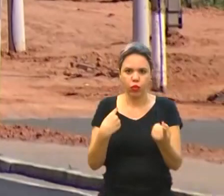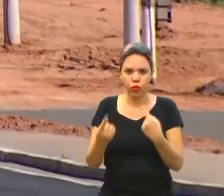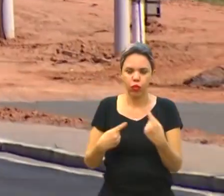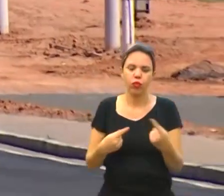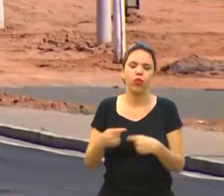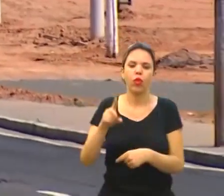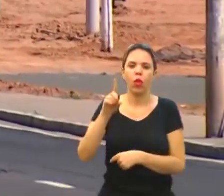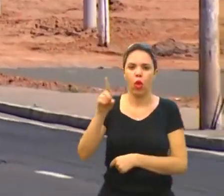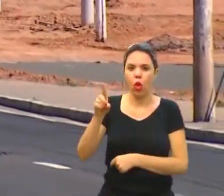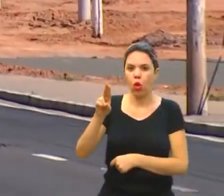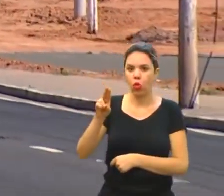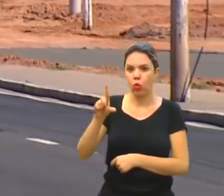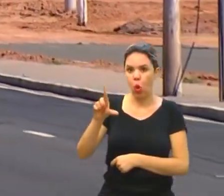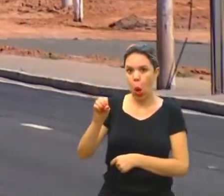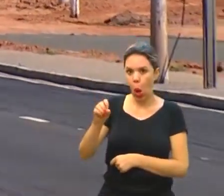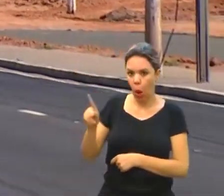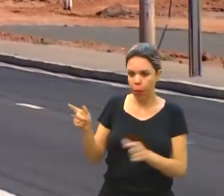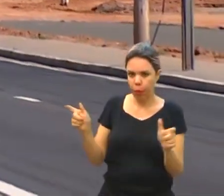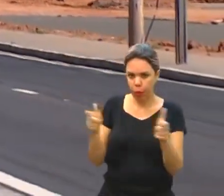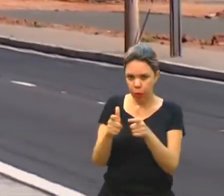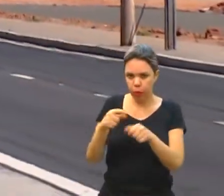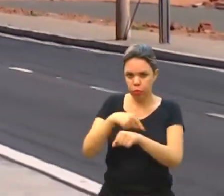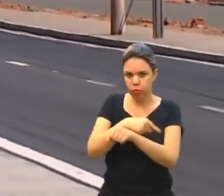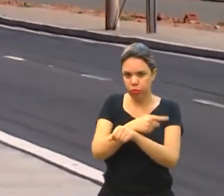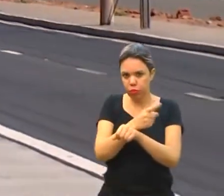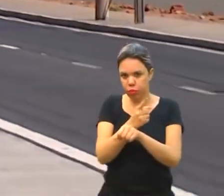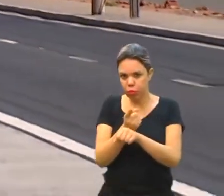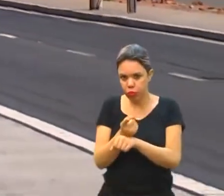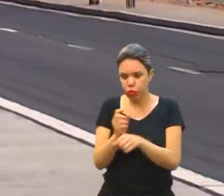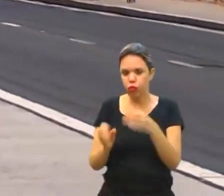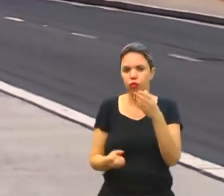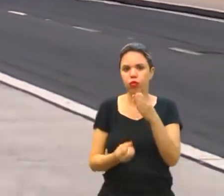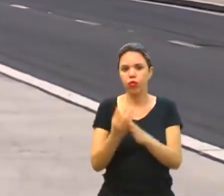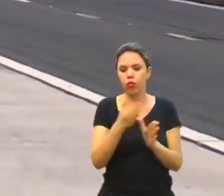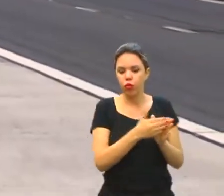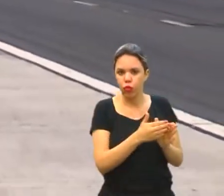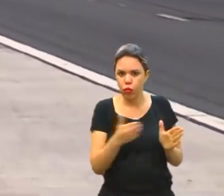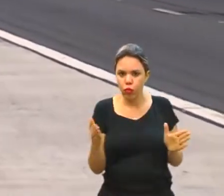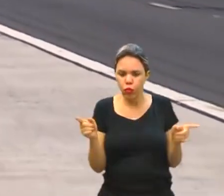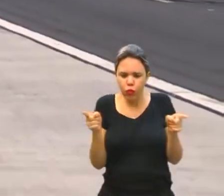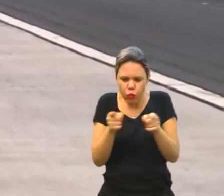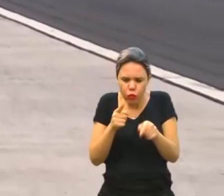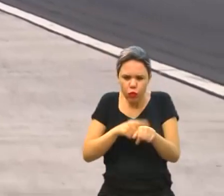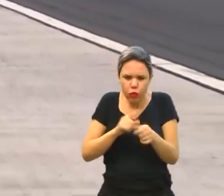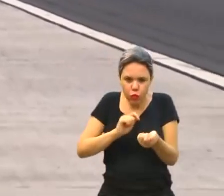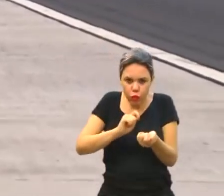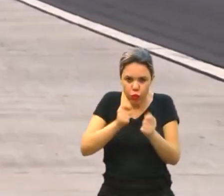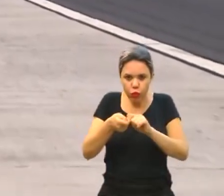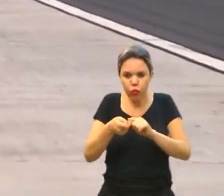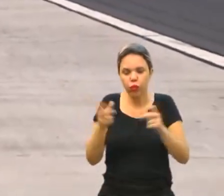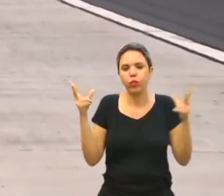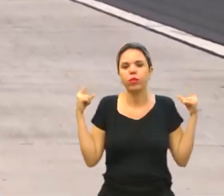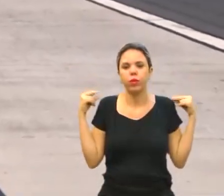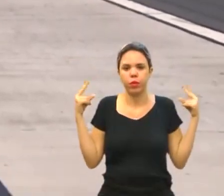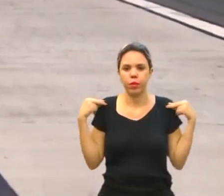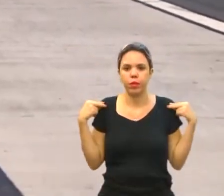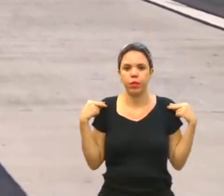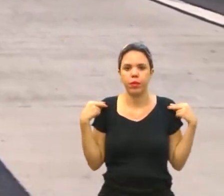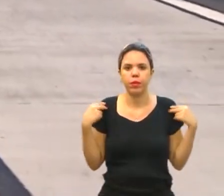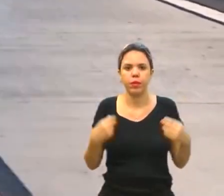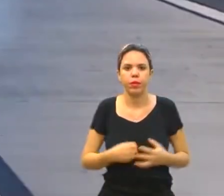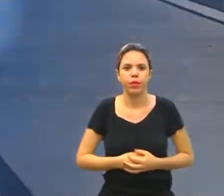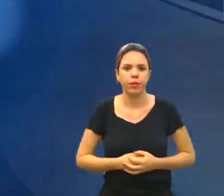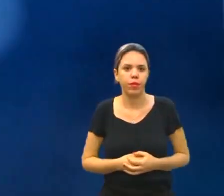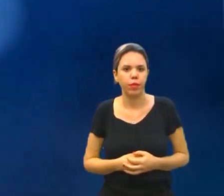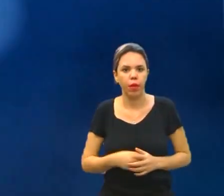mudanças aqui na Avenida John Boy Dunlop, com a redução da velocidade, ocorreram em um período muito curto para adaptação dos